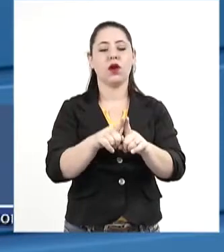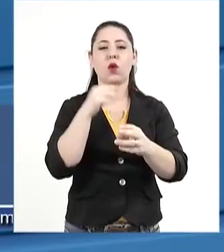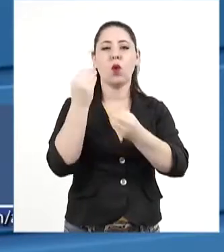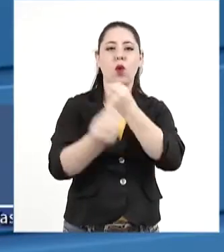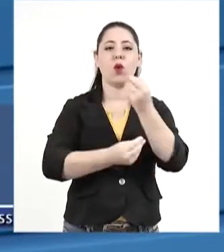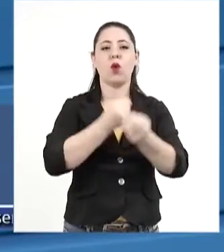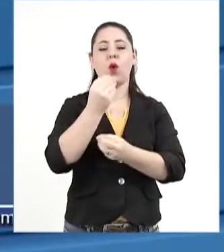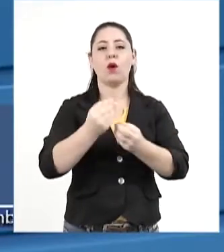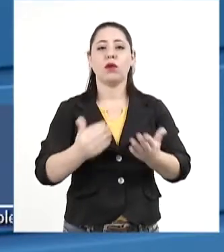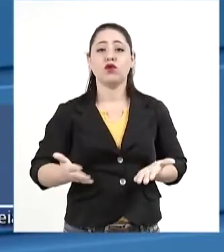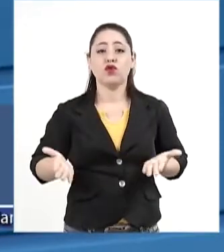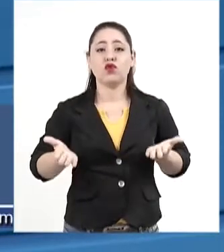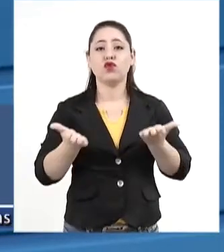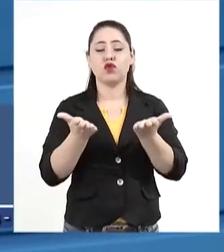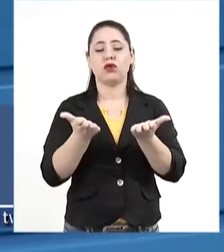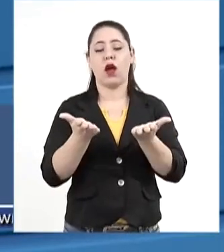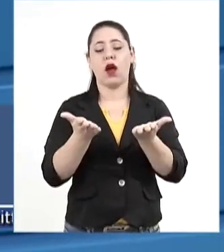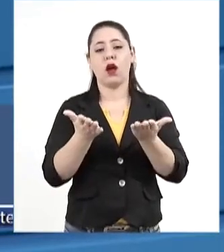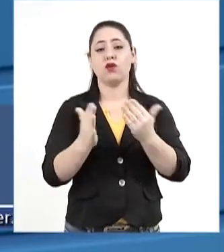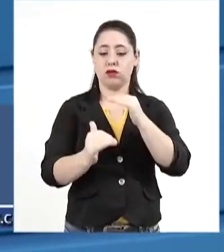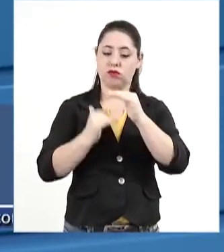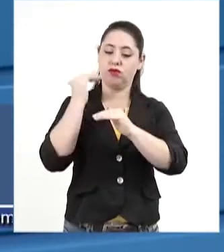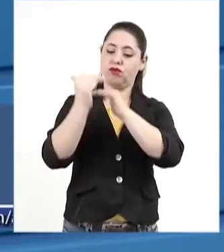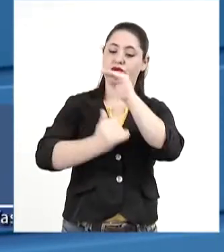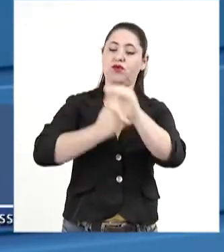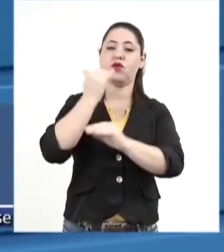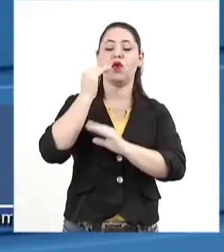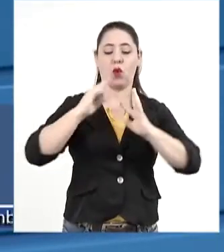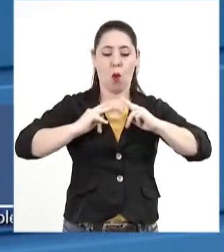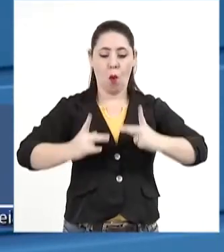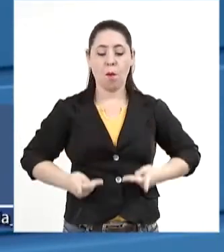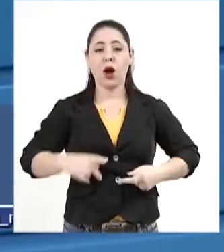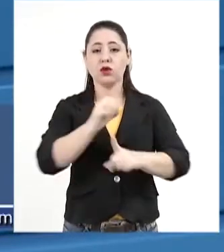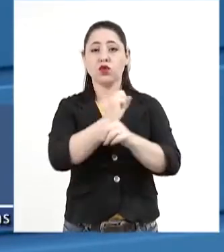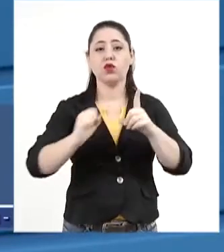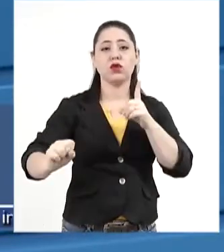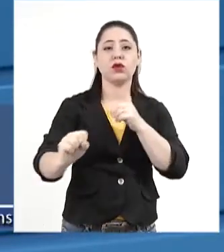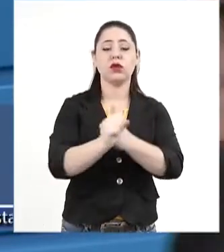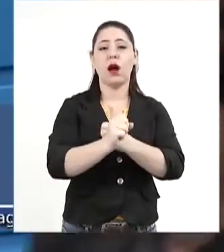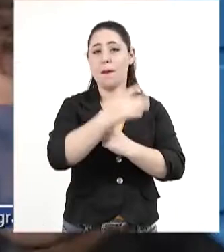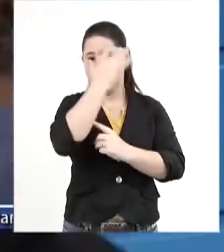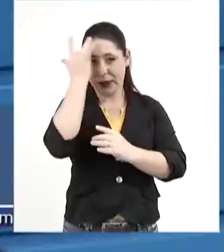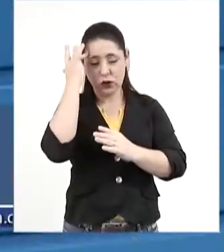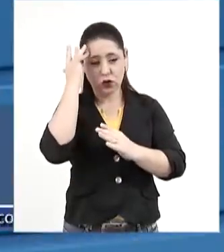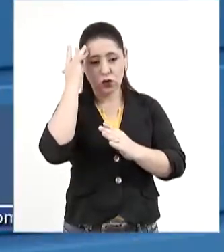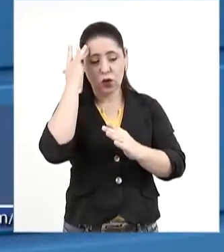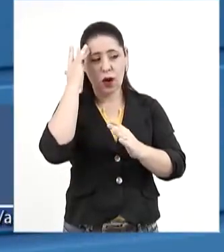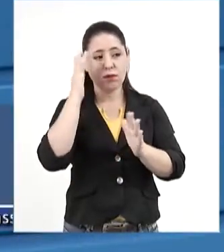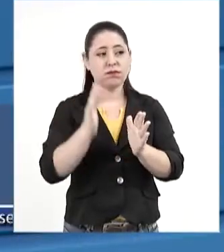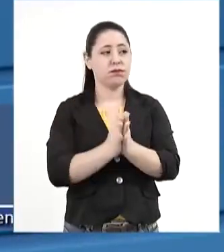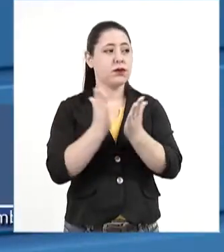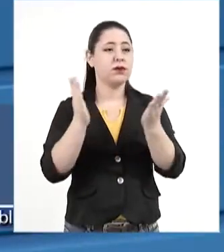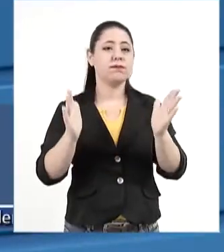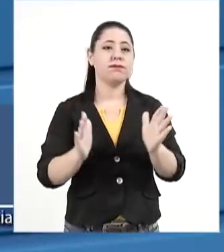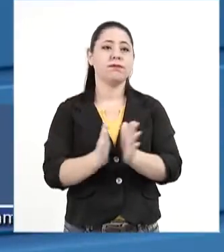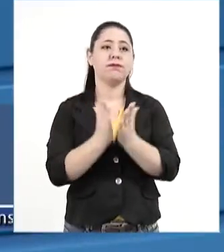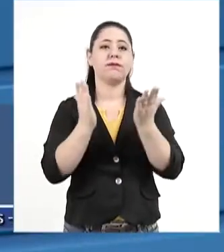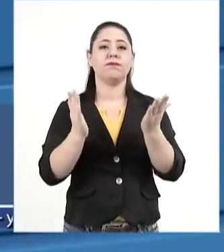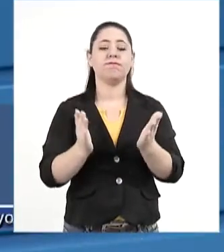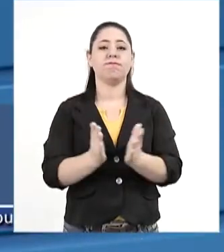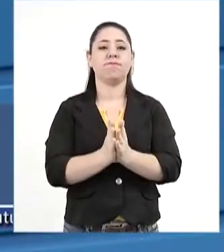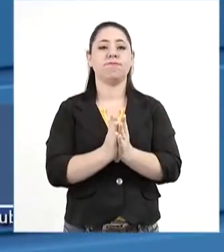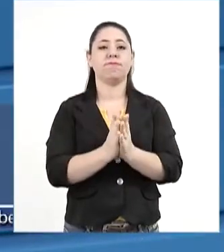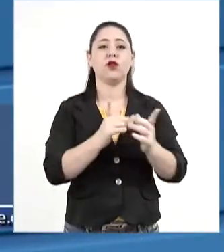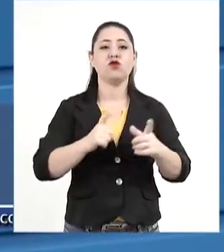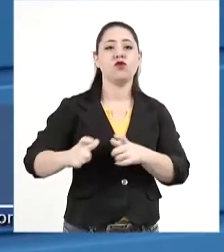de colaborar para o desenvolvimento humano e social para as camadas menos favorecidas